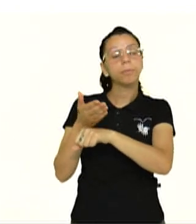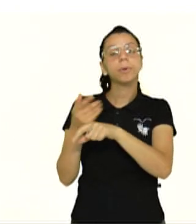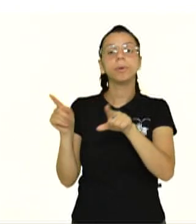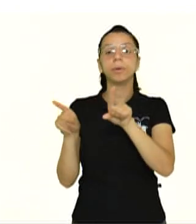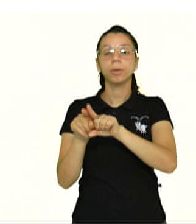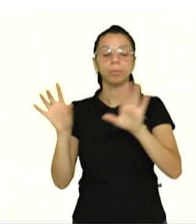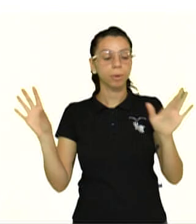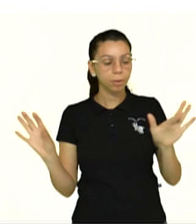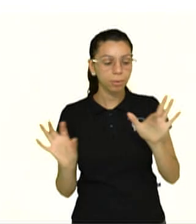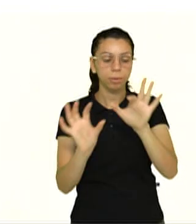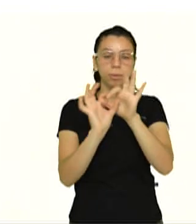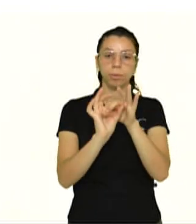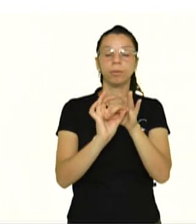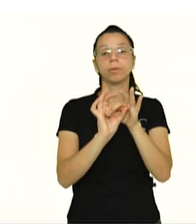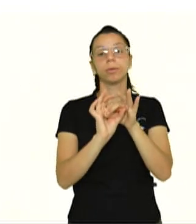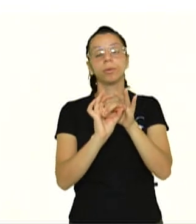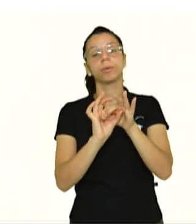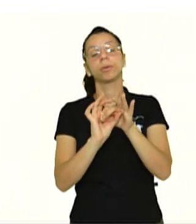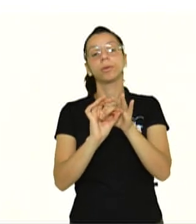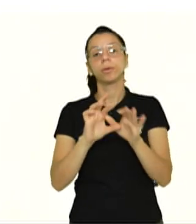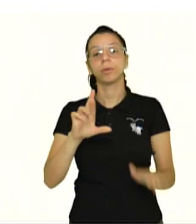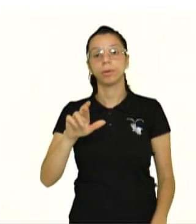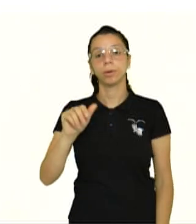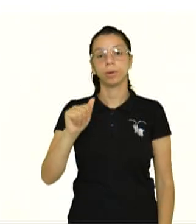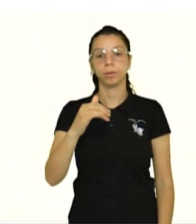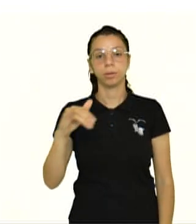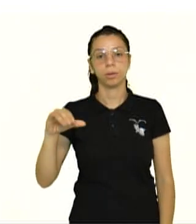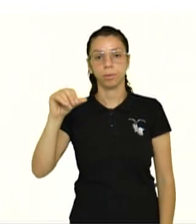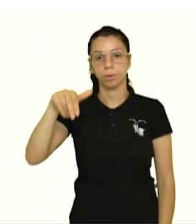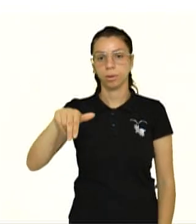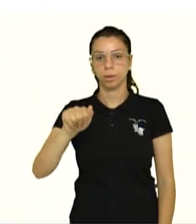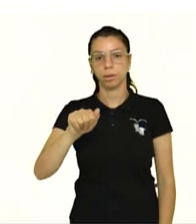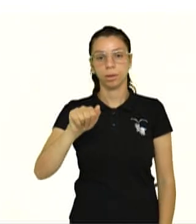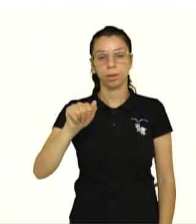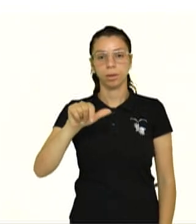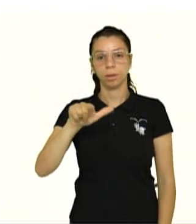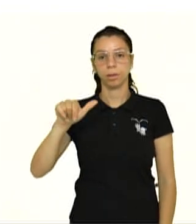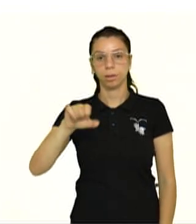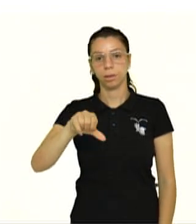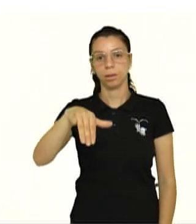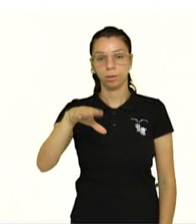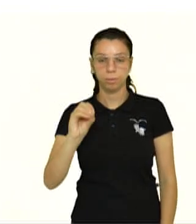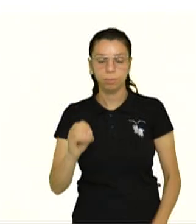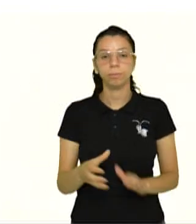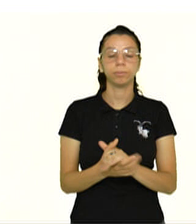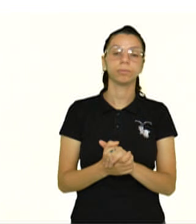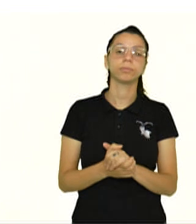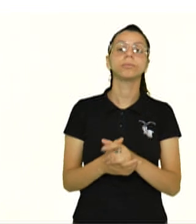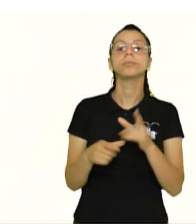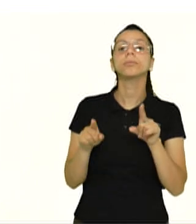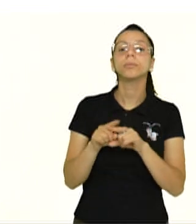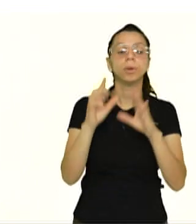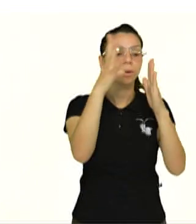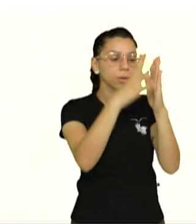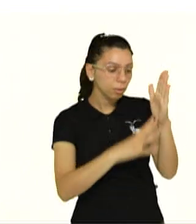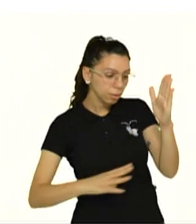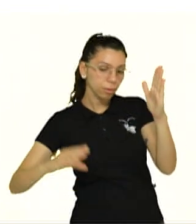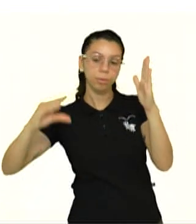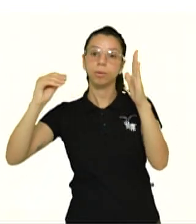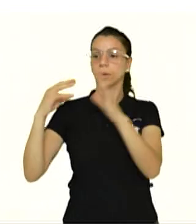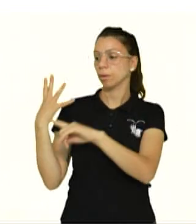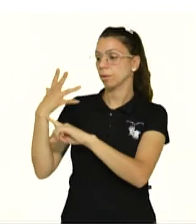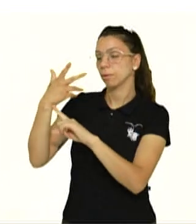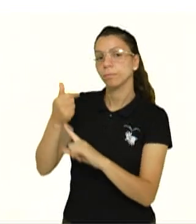com o racionalismo na área da filosofia. E o sentido do classicismo era imitar a arte